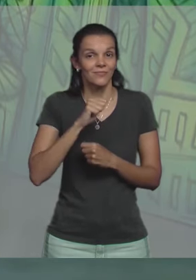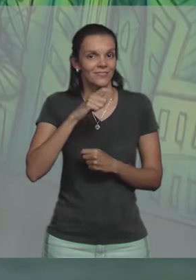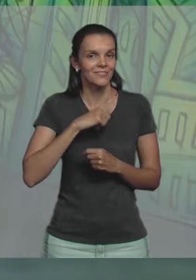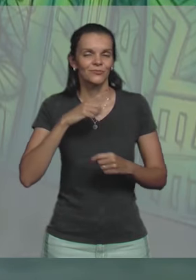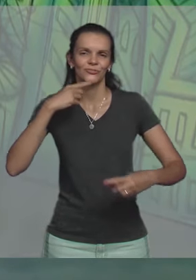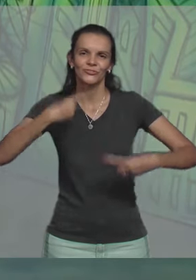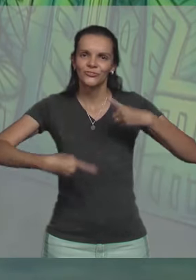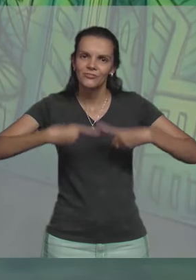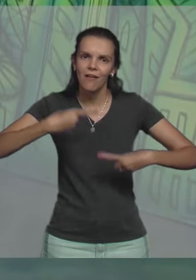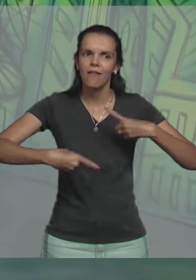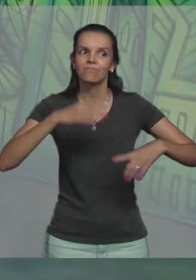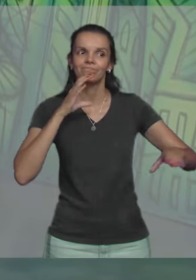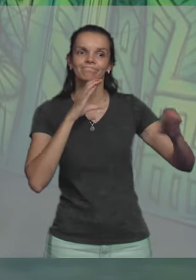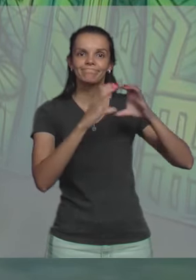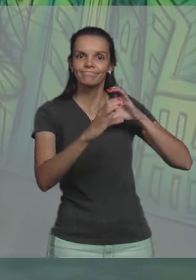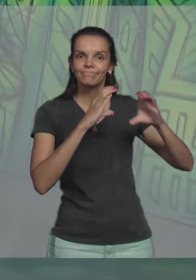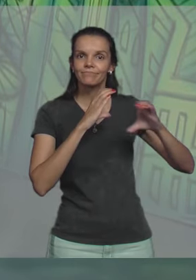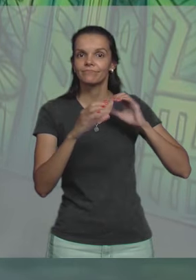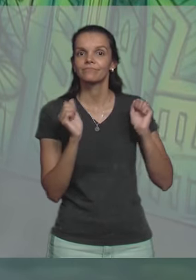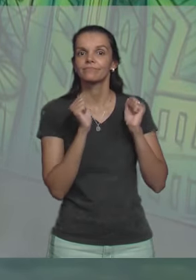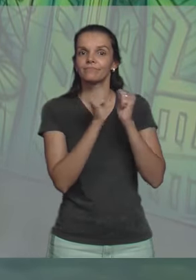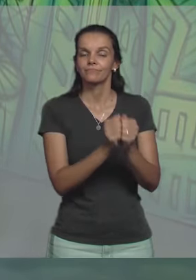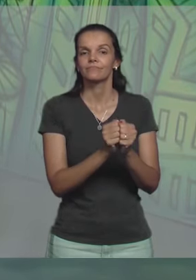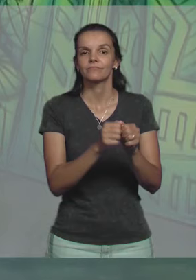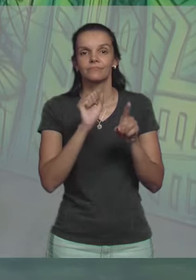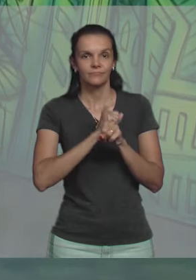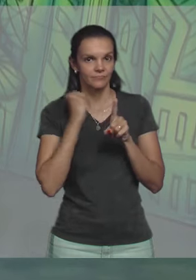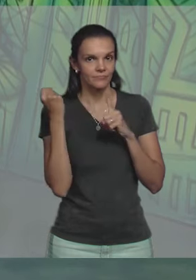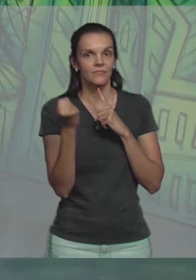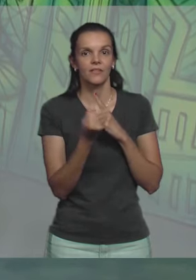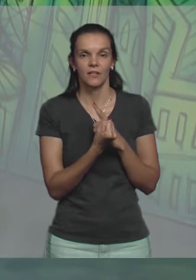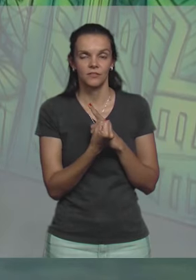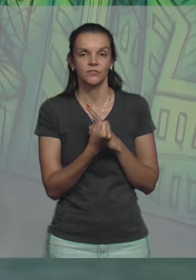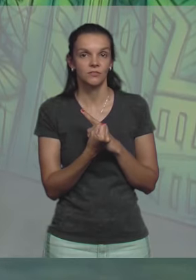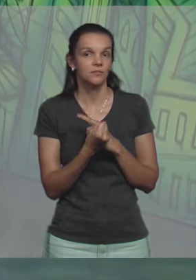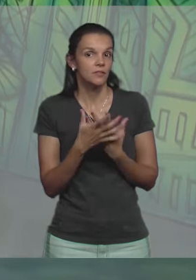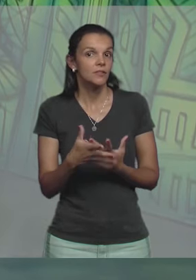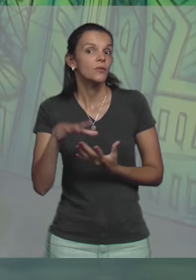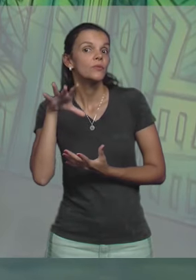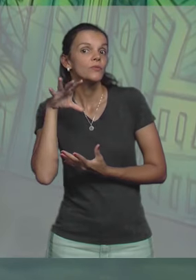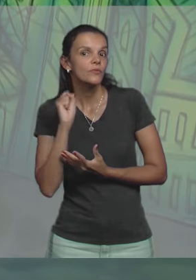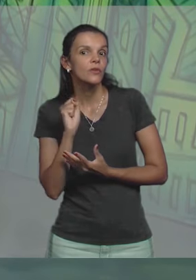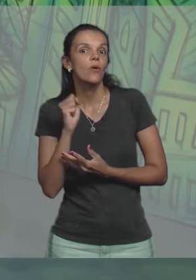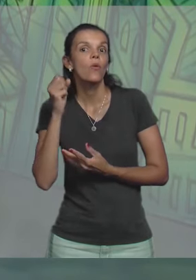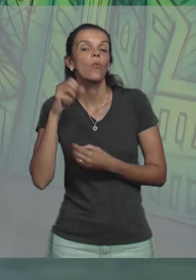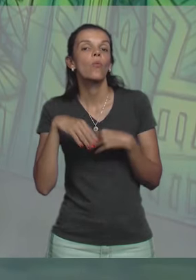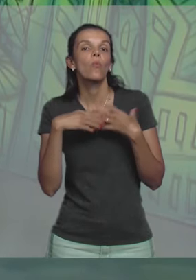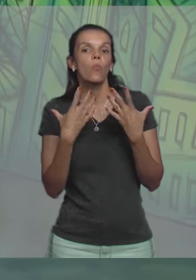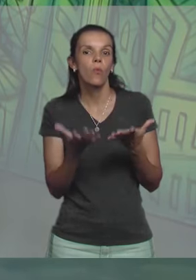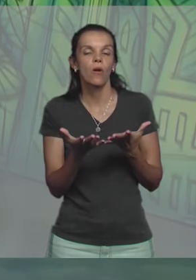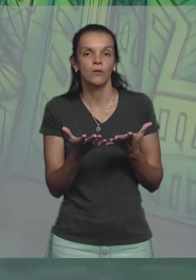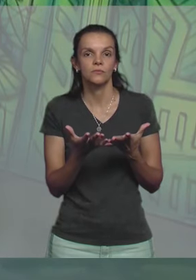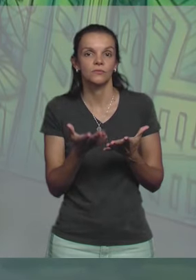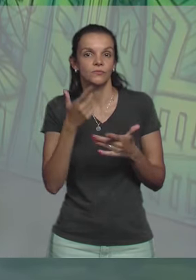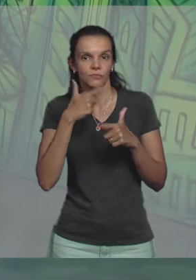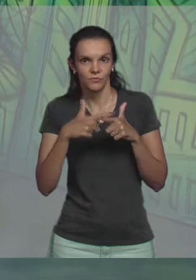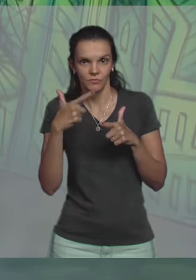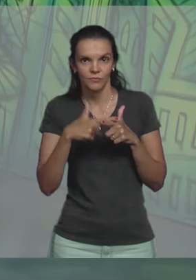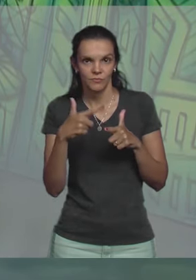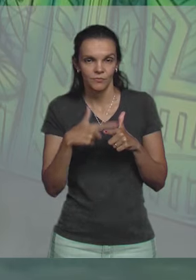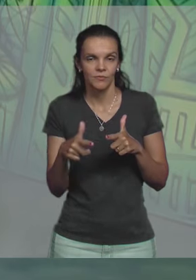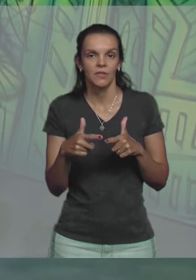de diálogos com a sociedade precisa ser implementado para que se possa ouvir quais são as demandas, quais são os